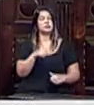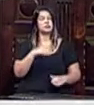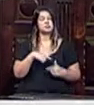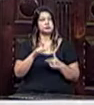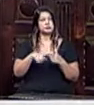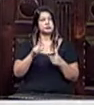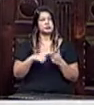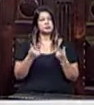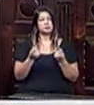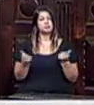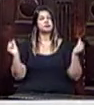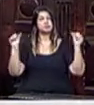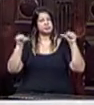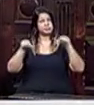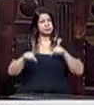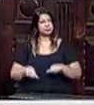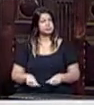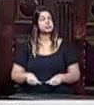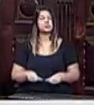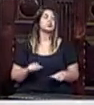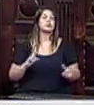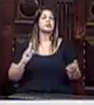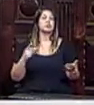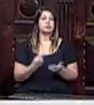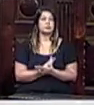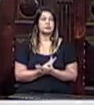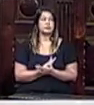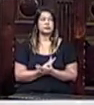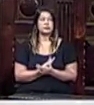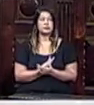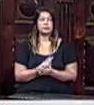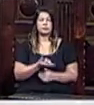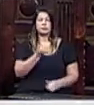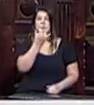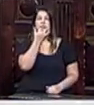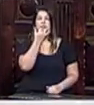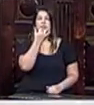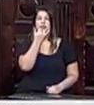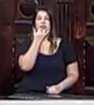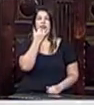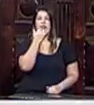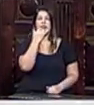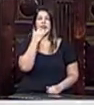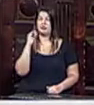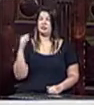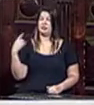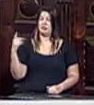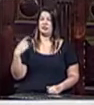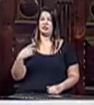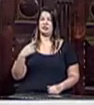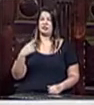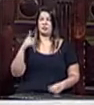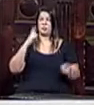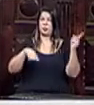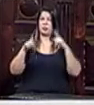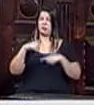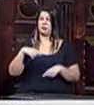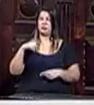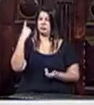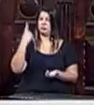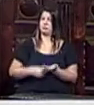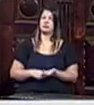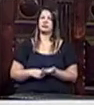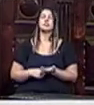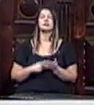no Estado do Rio de Janeiro, que impede o cumprimento das obrigações assumidas em decorrência